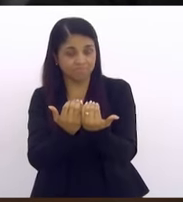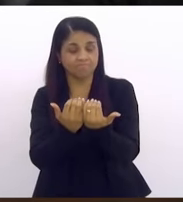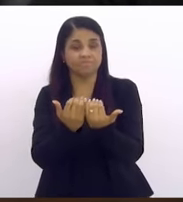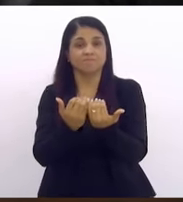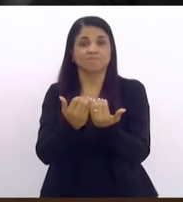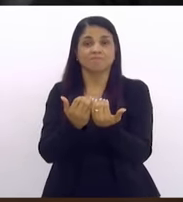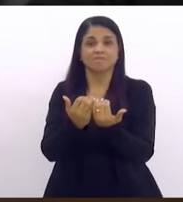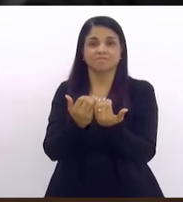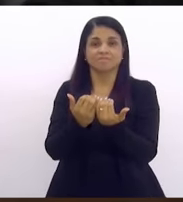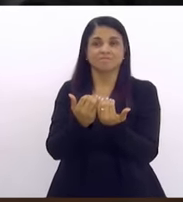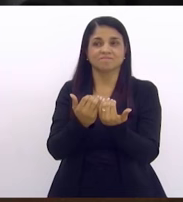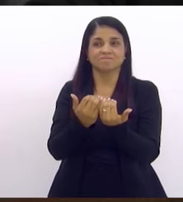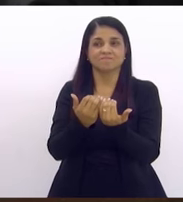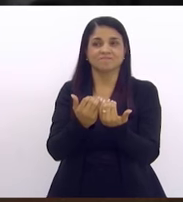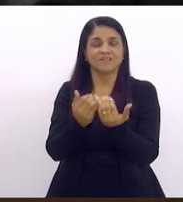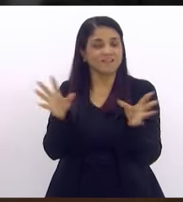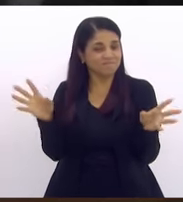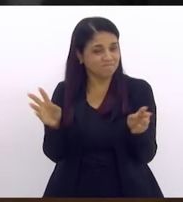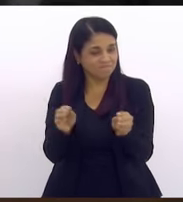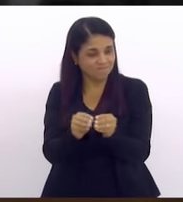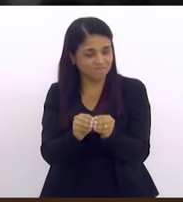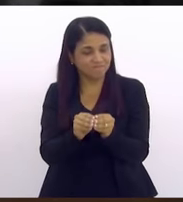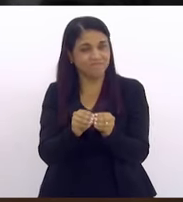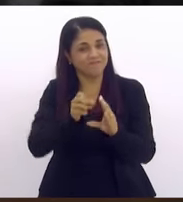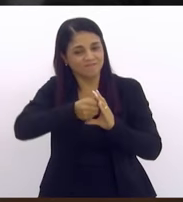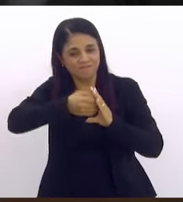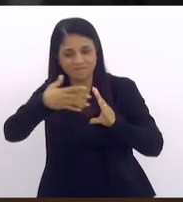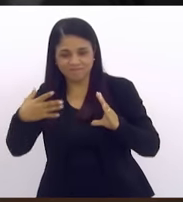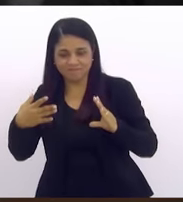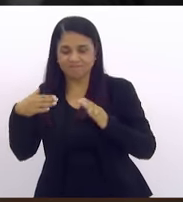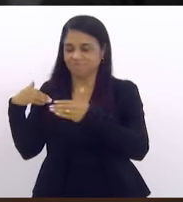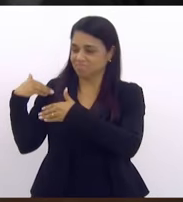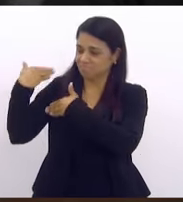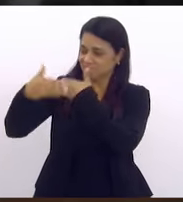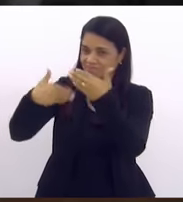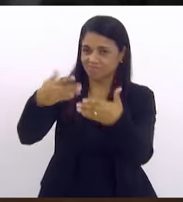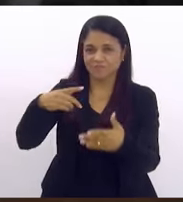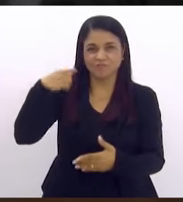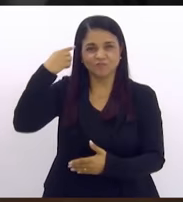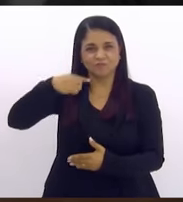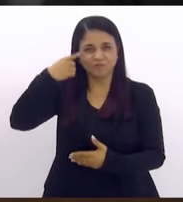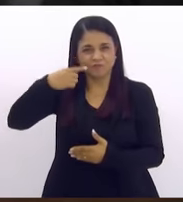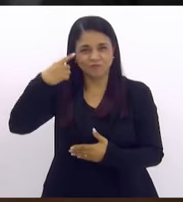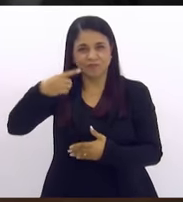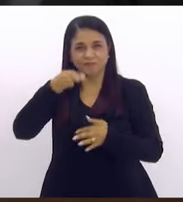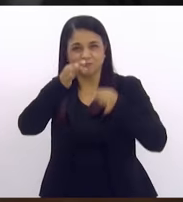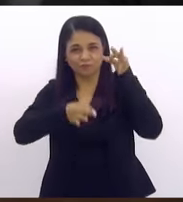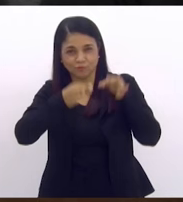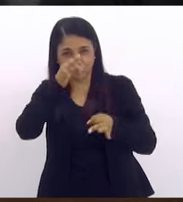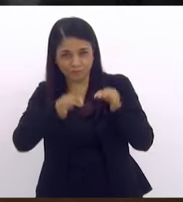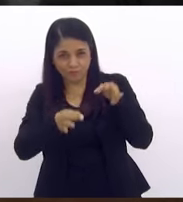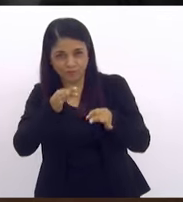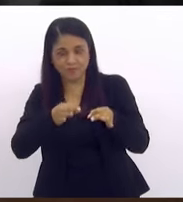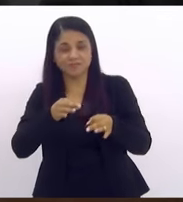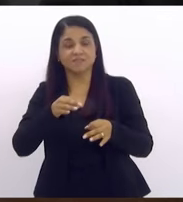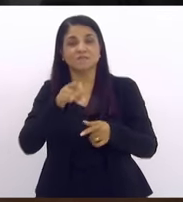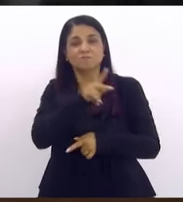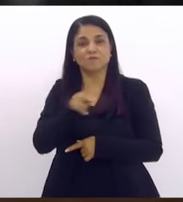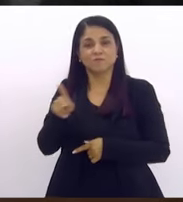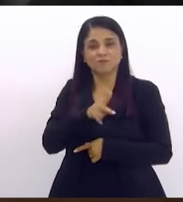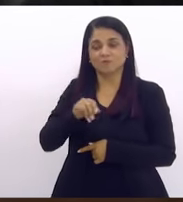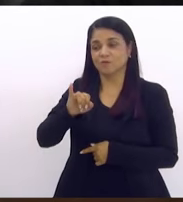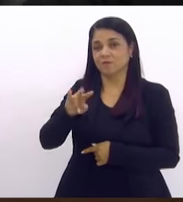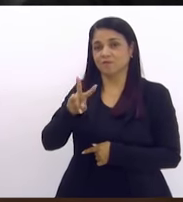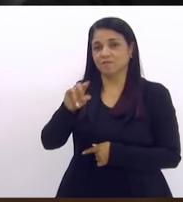Essa é a brevíssima descrição da Brilhante trajetória do advogado magistrado Professor Ivan da Costa alemão